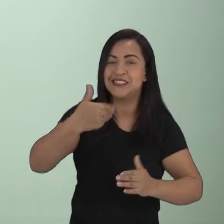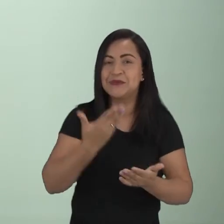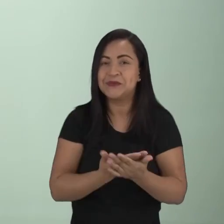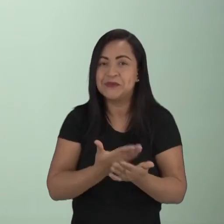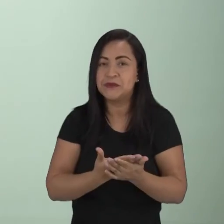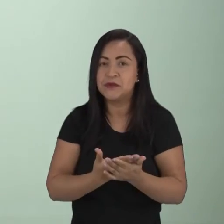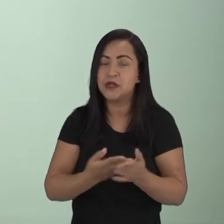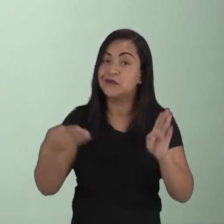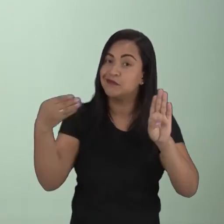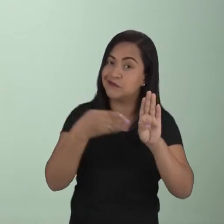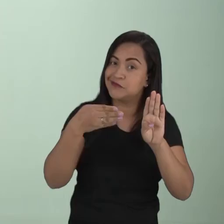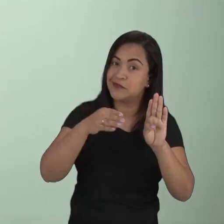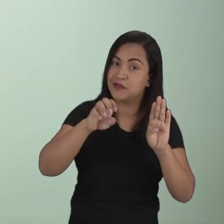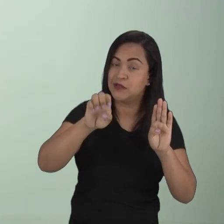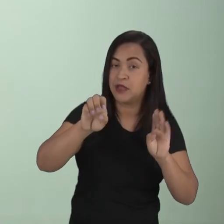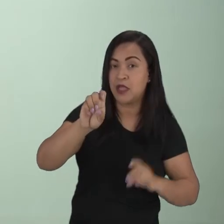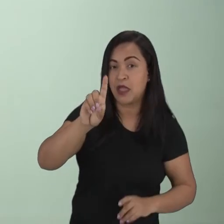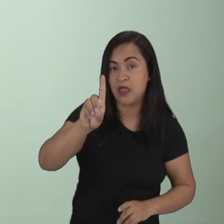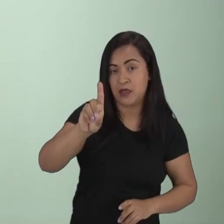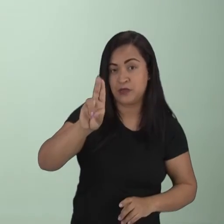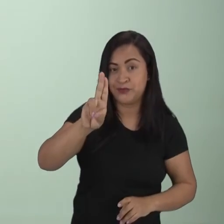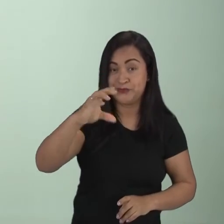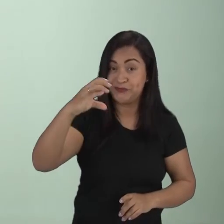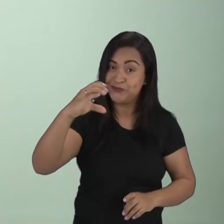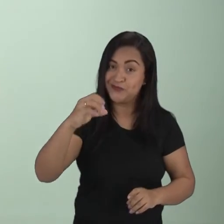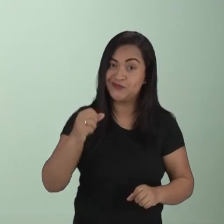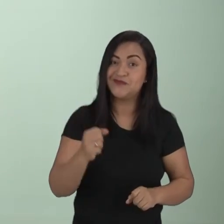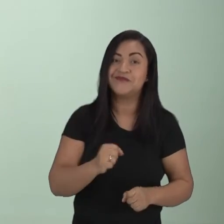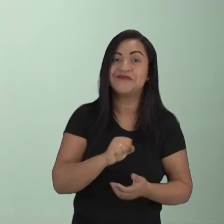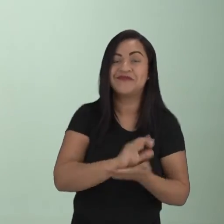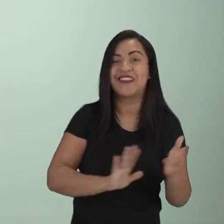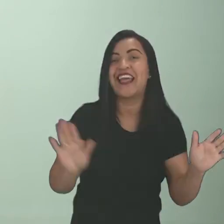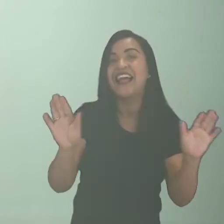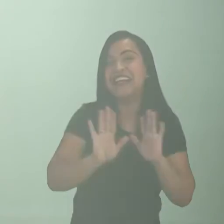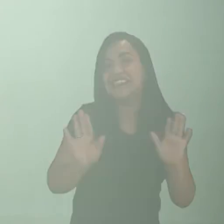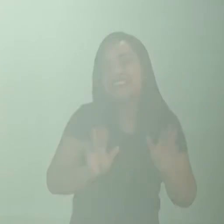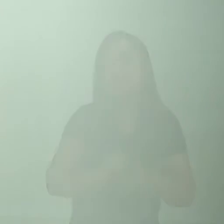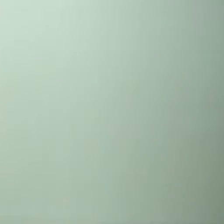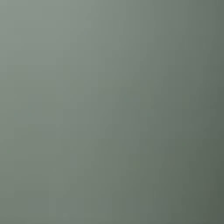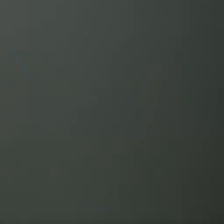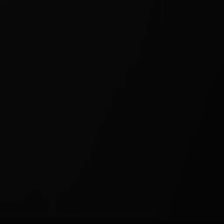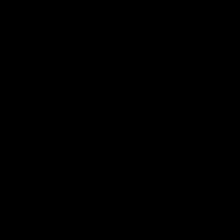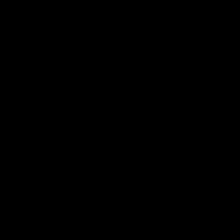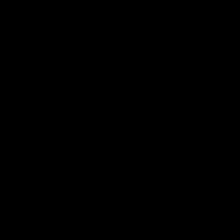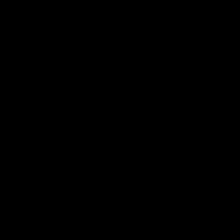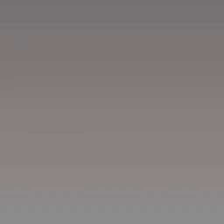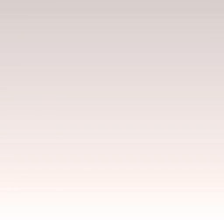Estejam acessando aí a nossa plataforma para acessar o nosso material. Muito obrigado por tudo. Até mais.